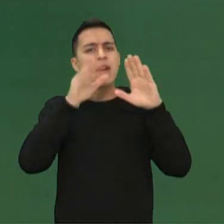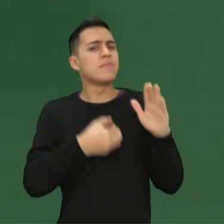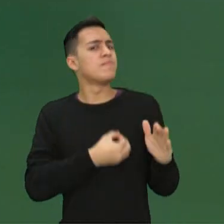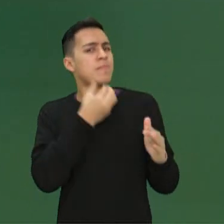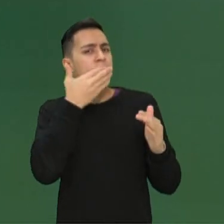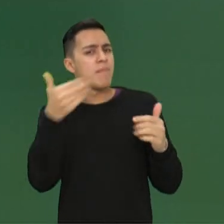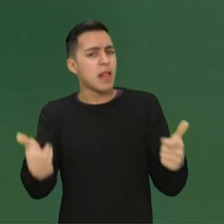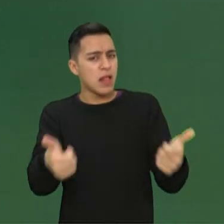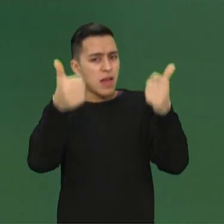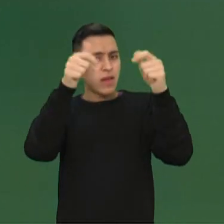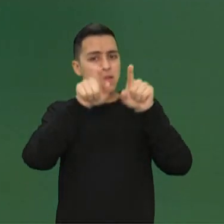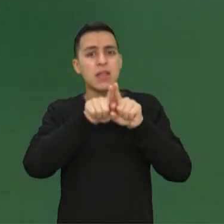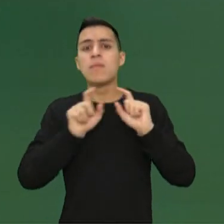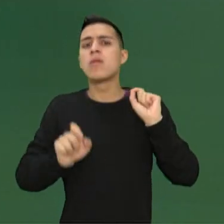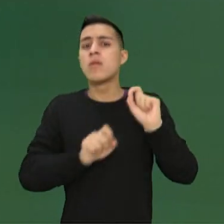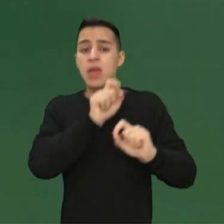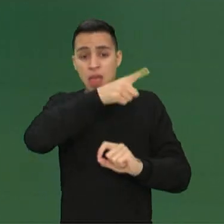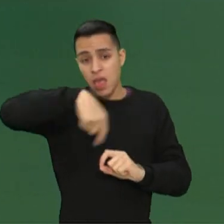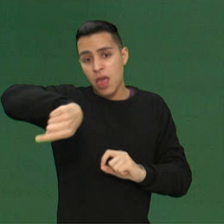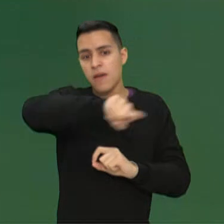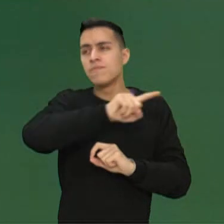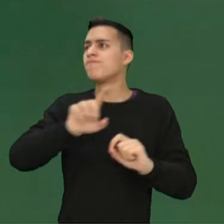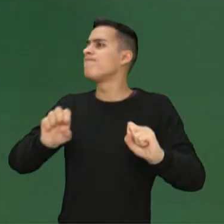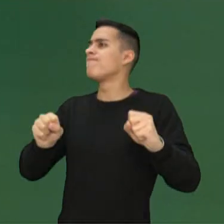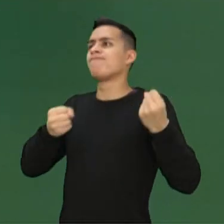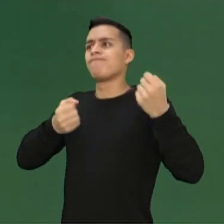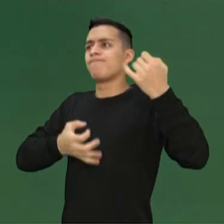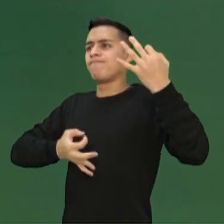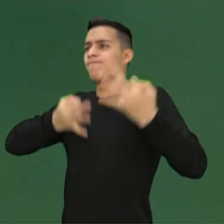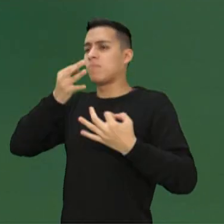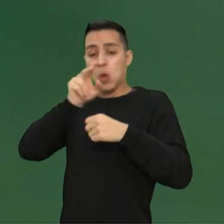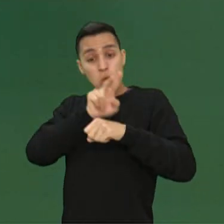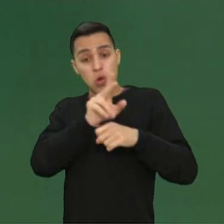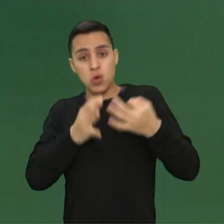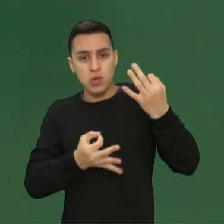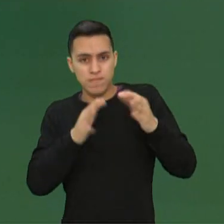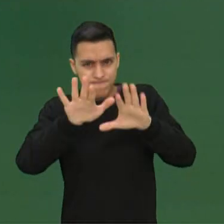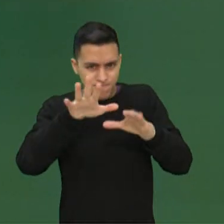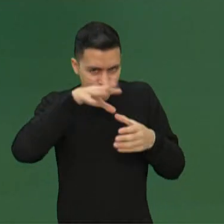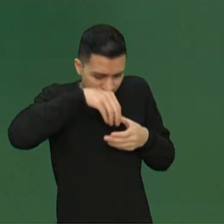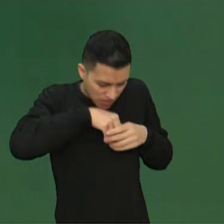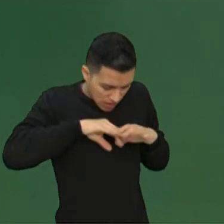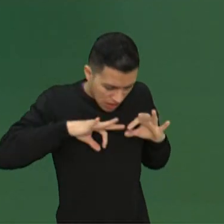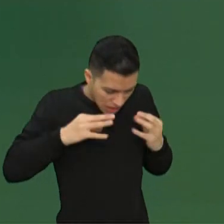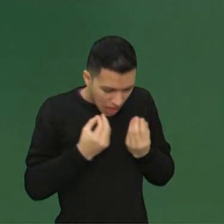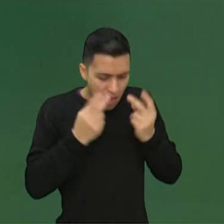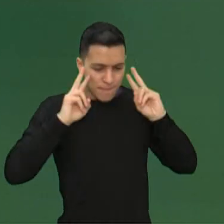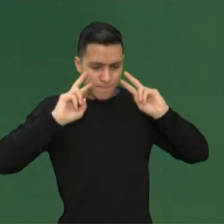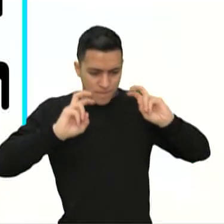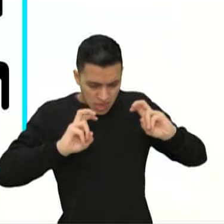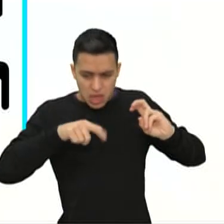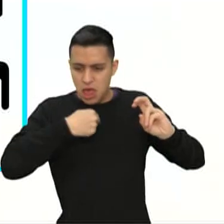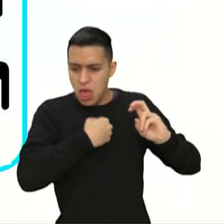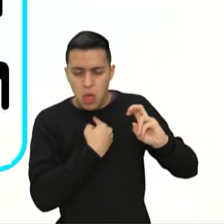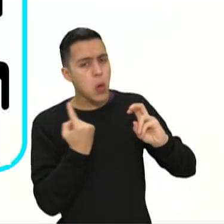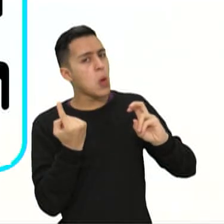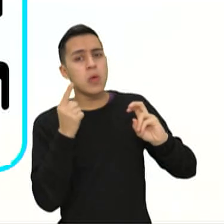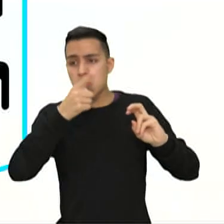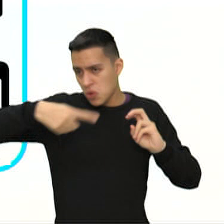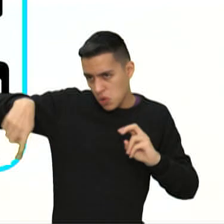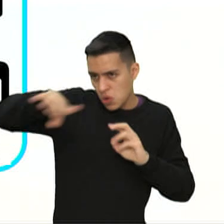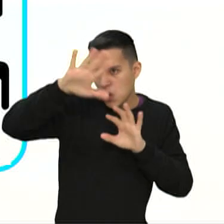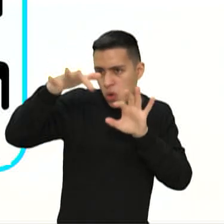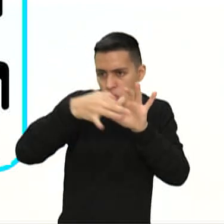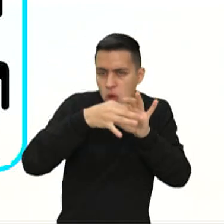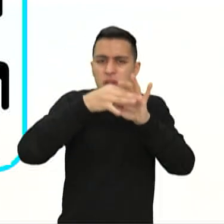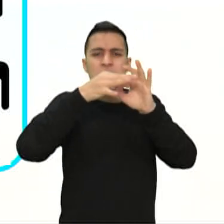E zelar pela justiça, tá? Então, dentro do seu núcleo familiar, você percebe que não está sozinho, está conjunto ali